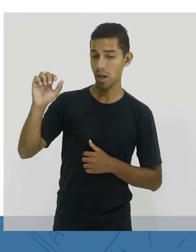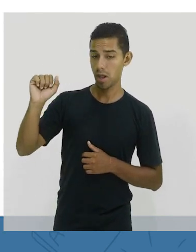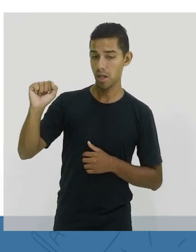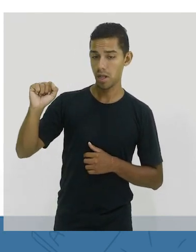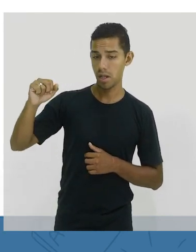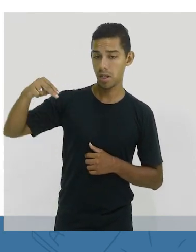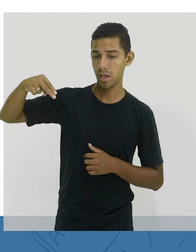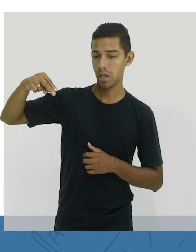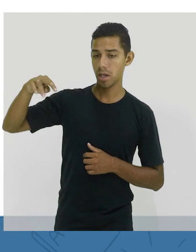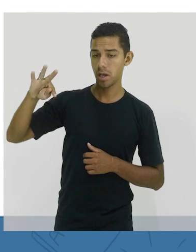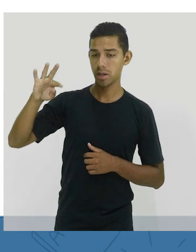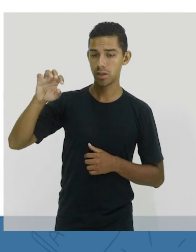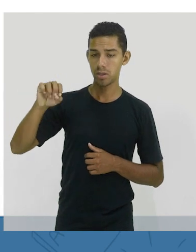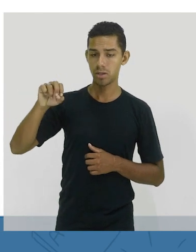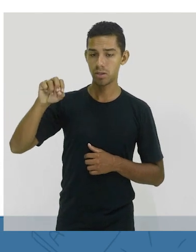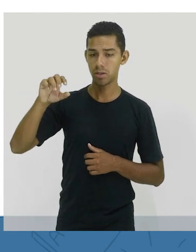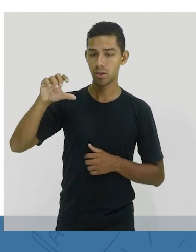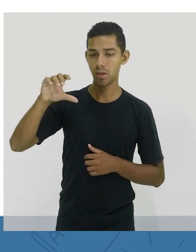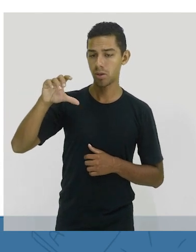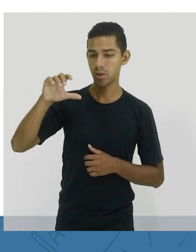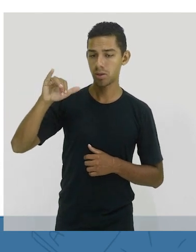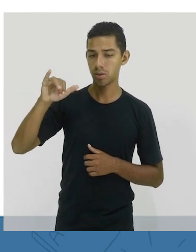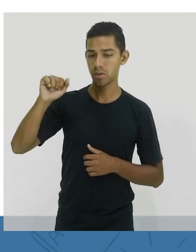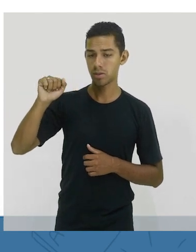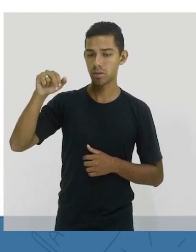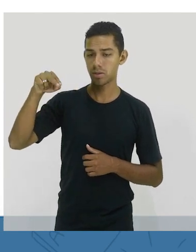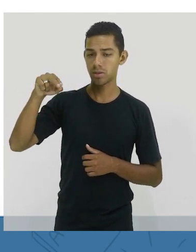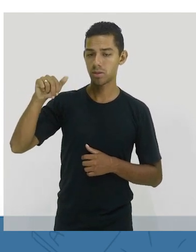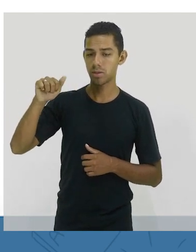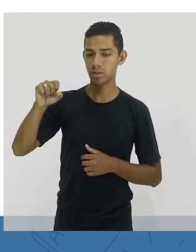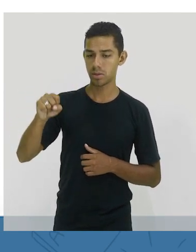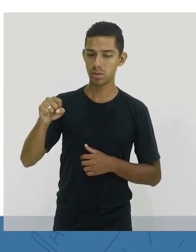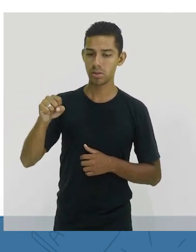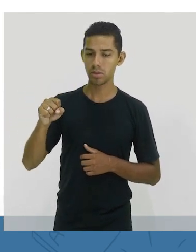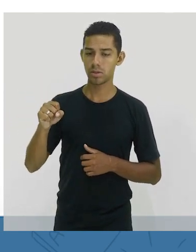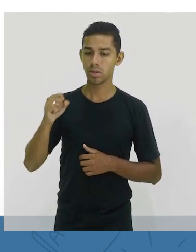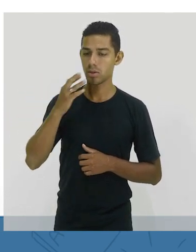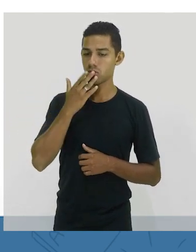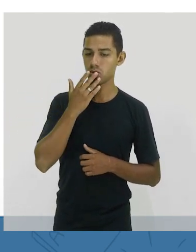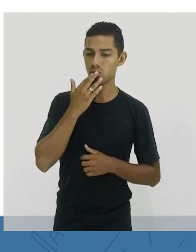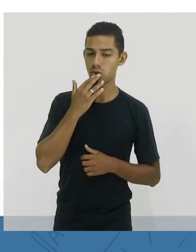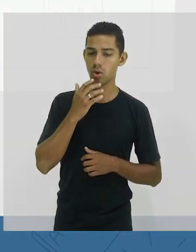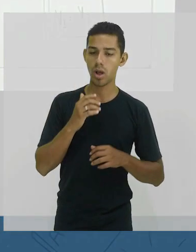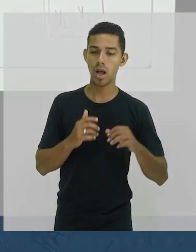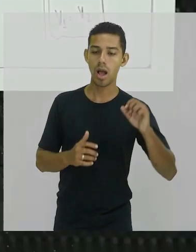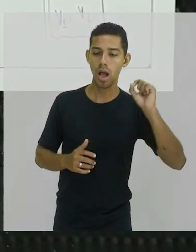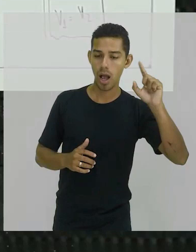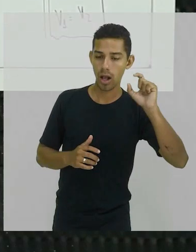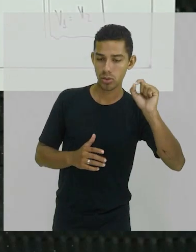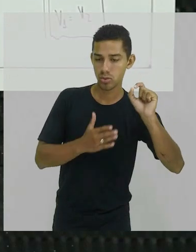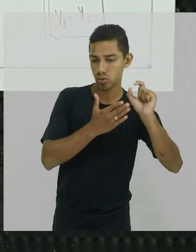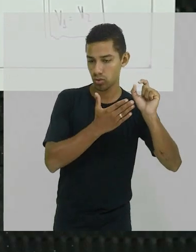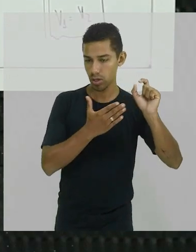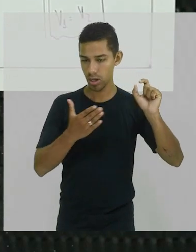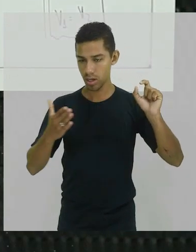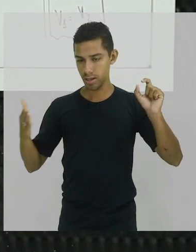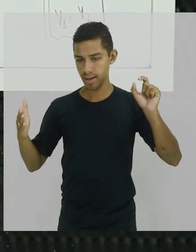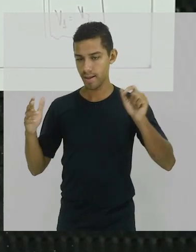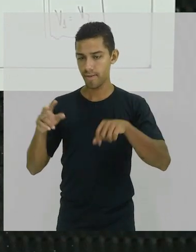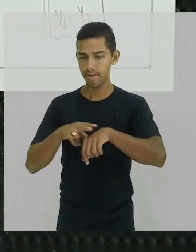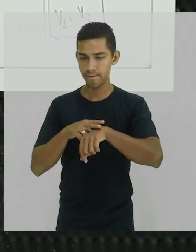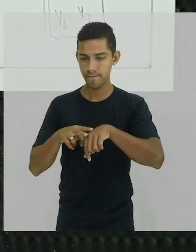antocianinas, né? Que vão absorver ali a luz desde o azul até o verde, né? Então, nós temos essa relação